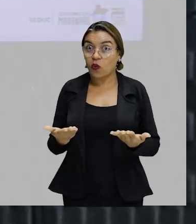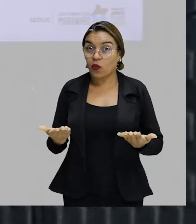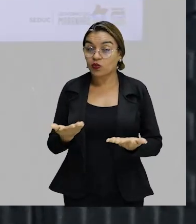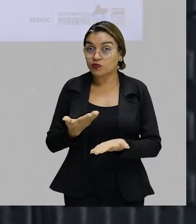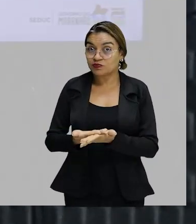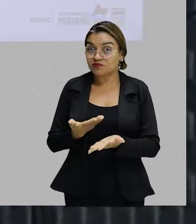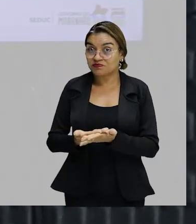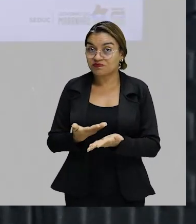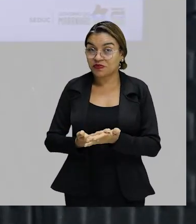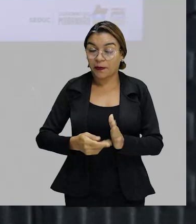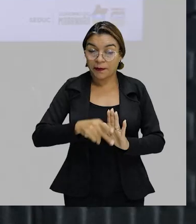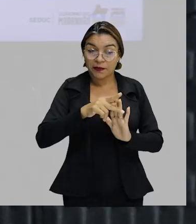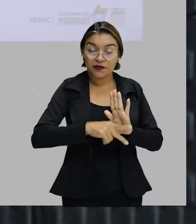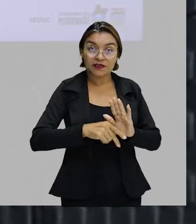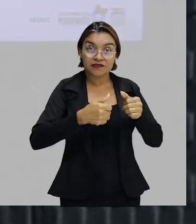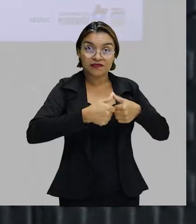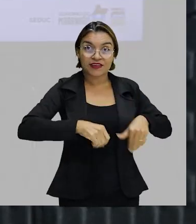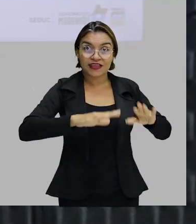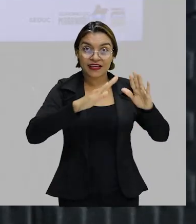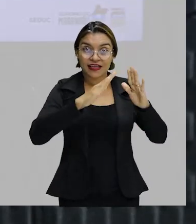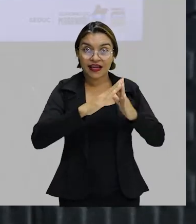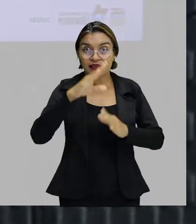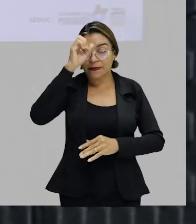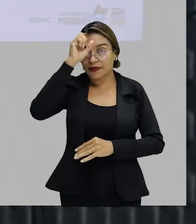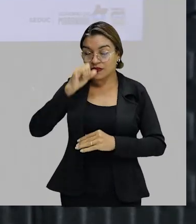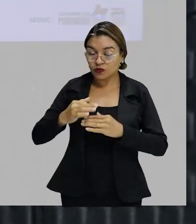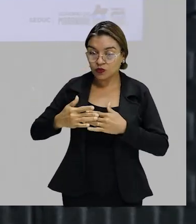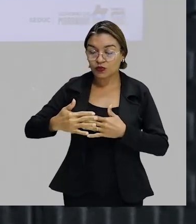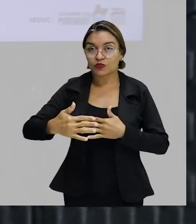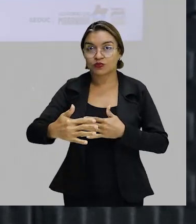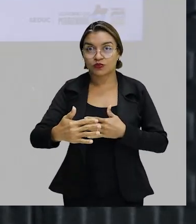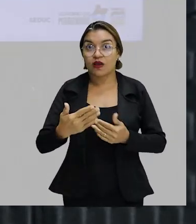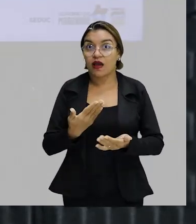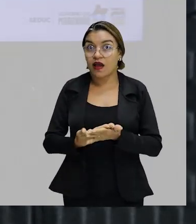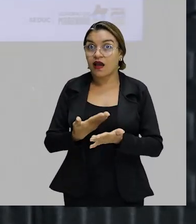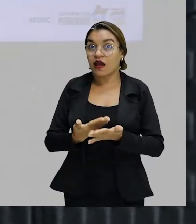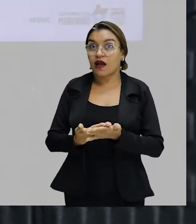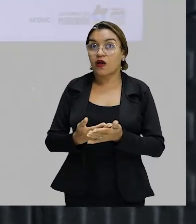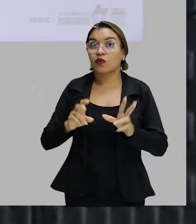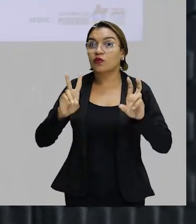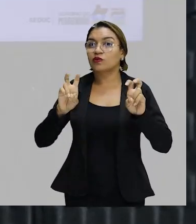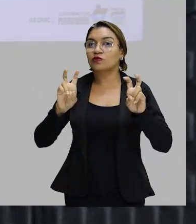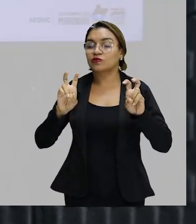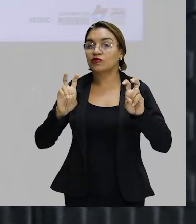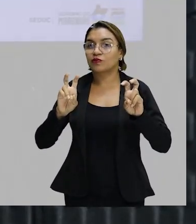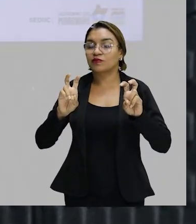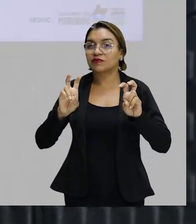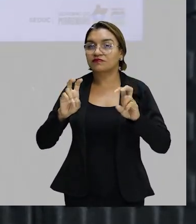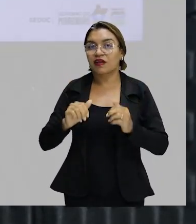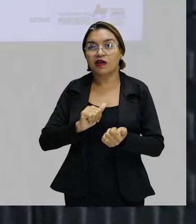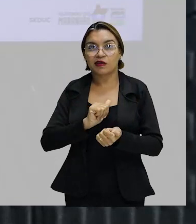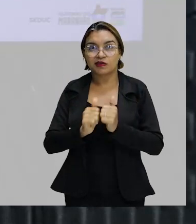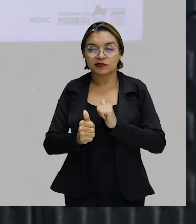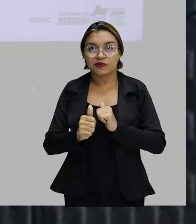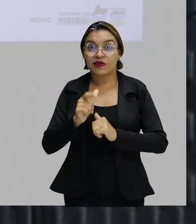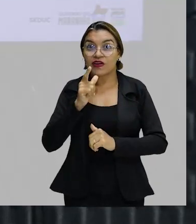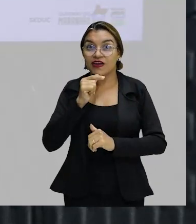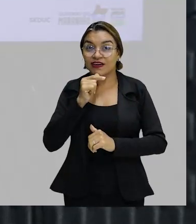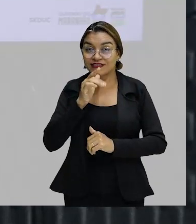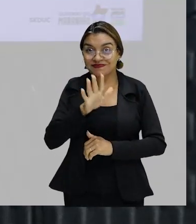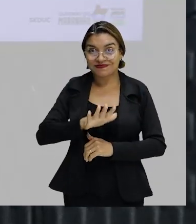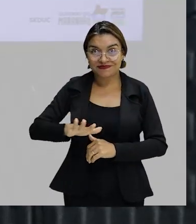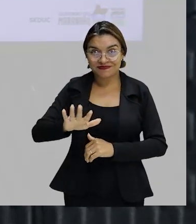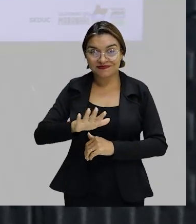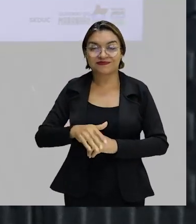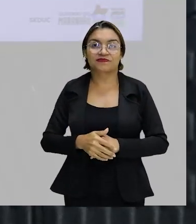do nosso projeto fique em casa Aprendendo vou dar continuidade à nossas aulas de Esportes Aquáticos que eu tô falando para vocês hoje